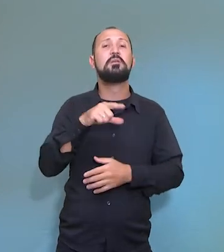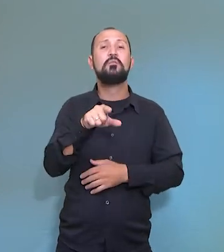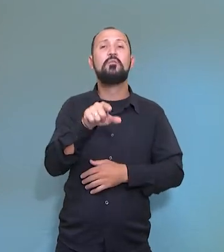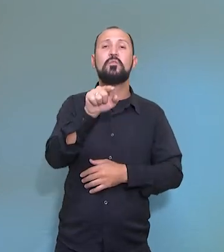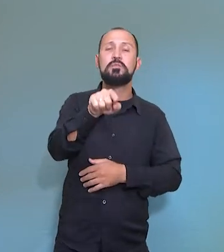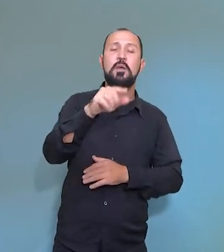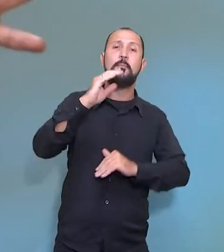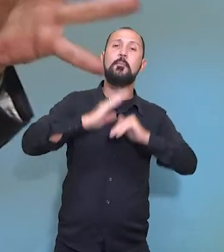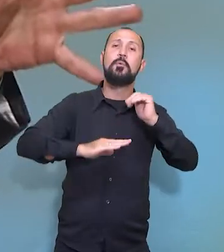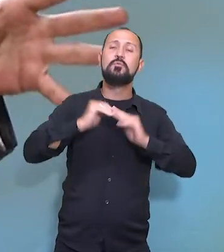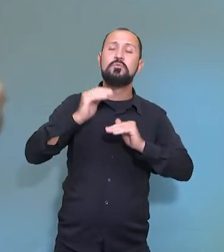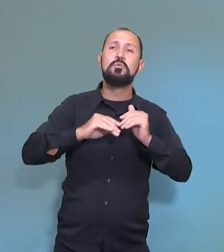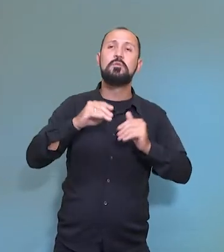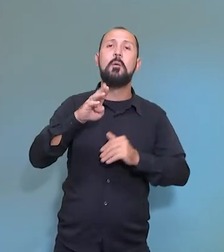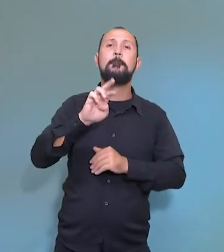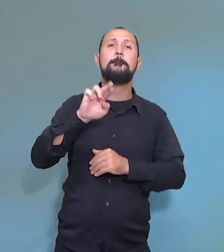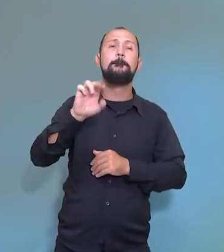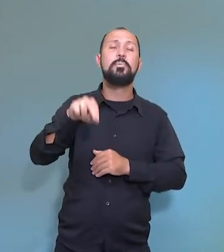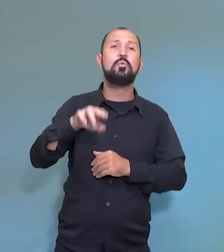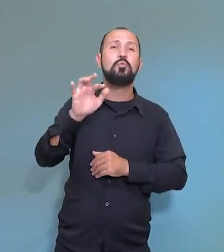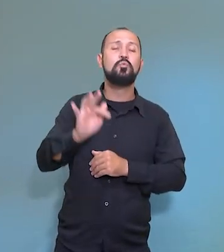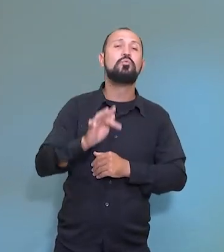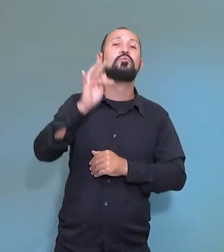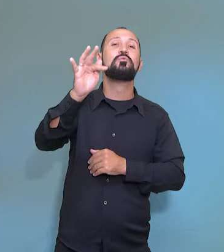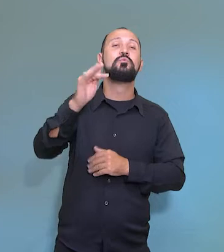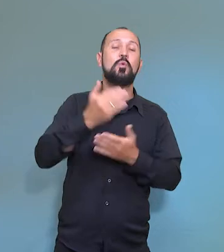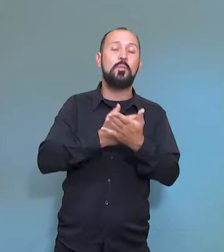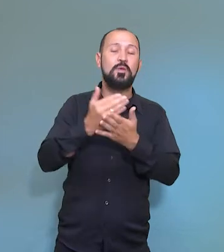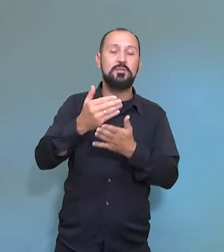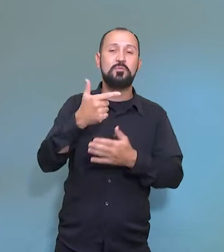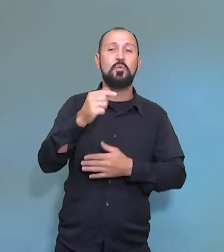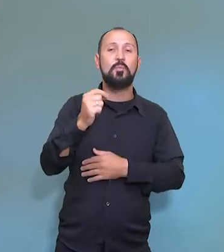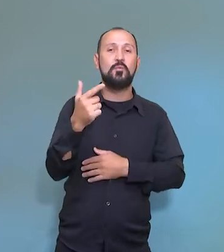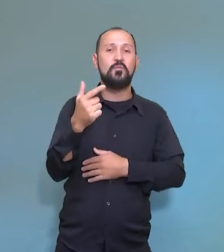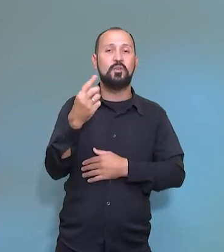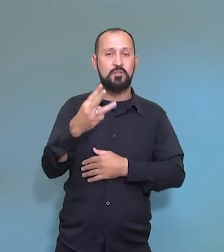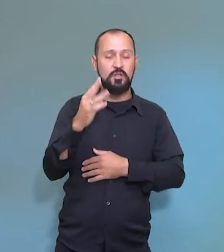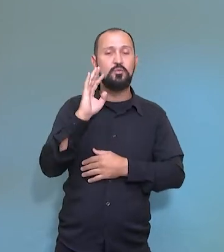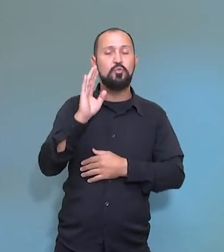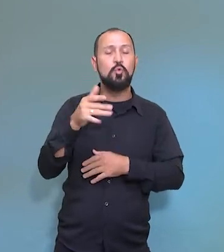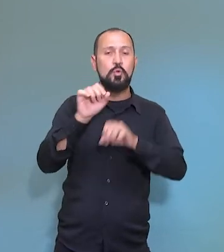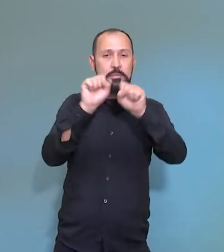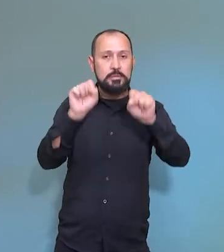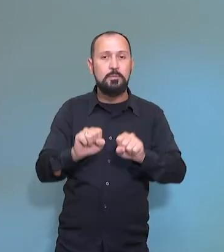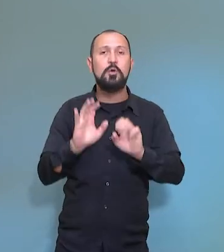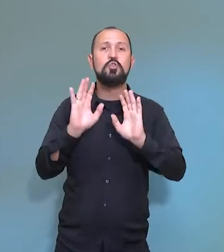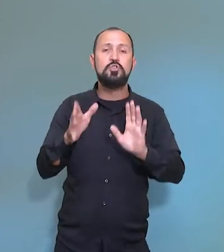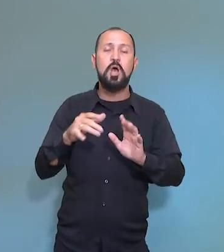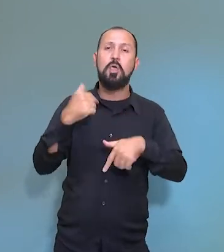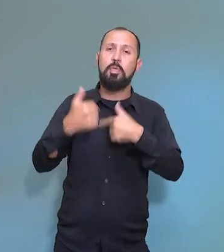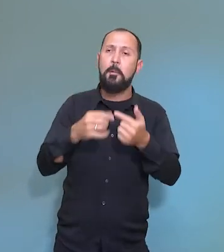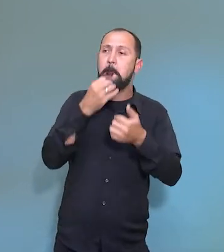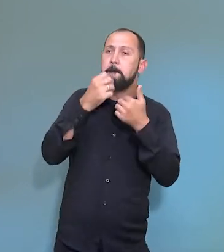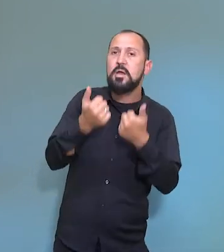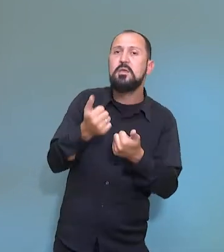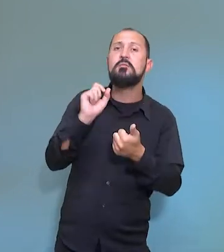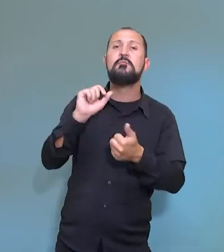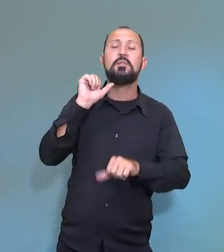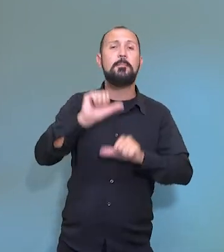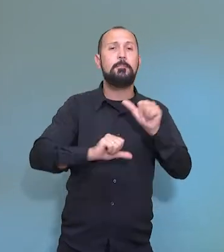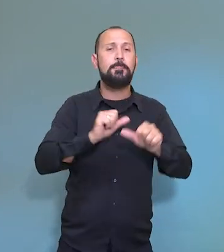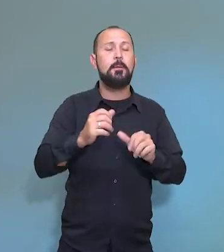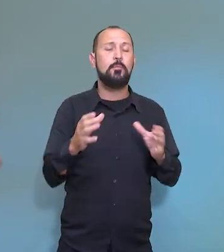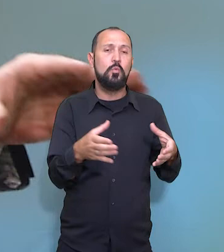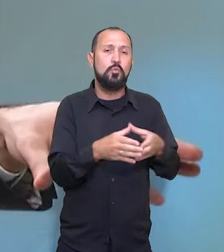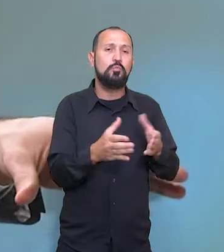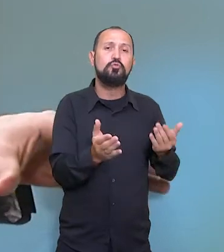pode esperar do Bruno do futuro, a partir de 2023, com o SERP já regulamentado? O que você vê de